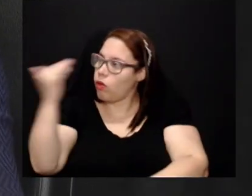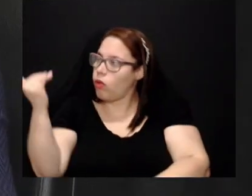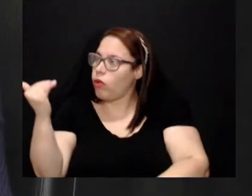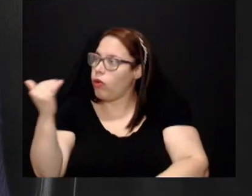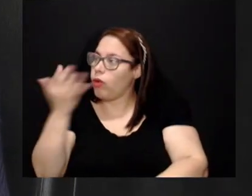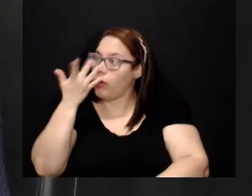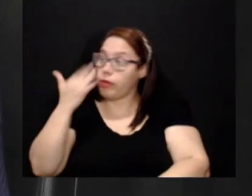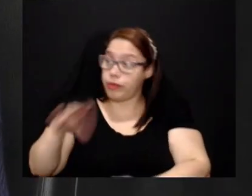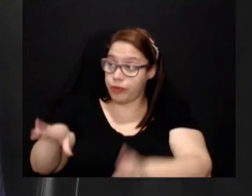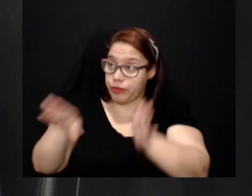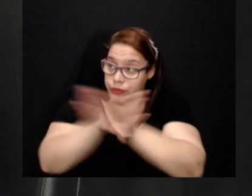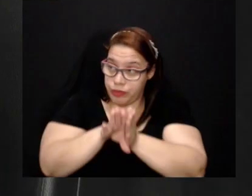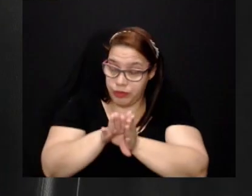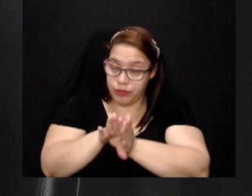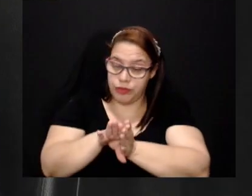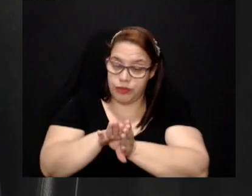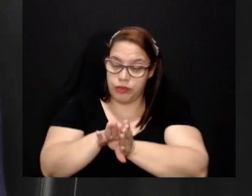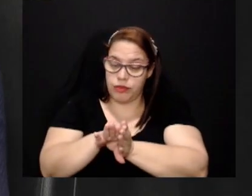entra,